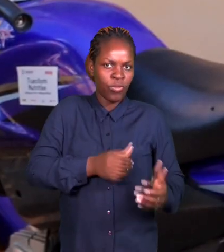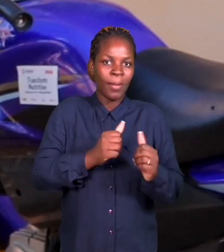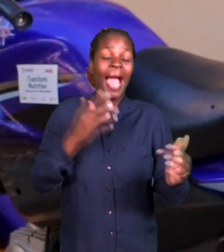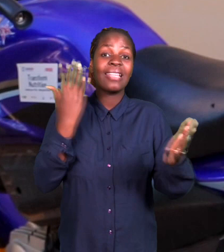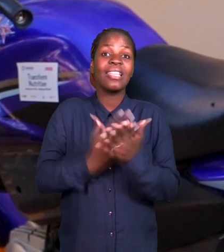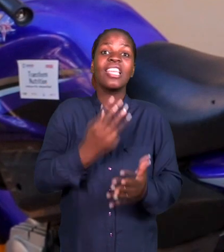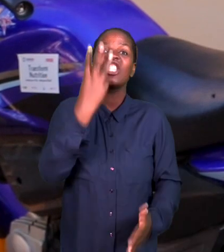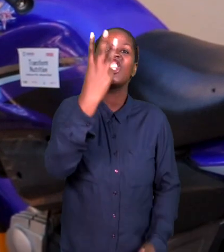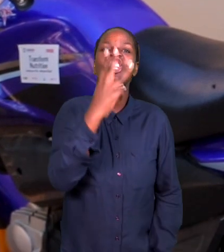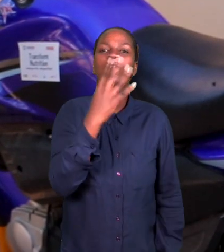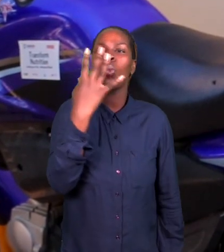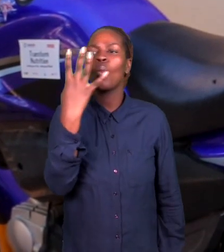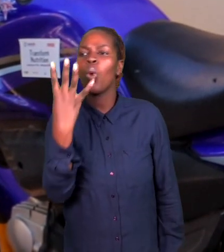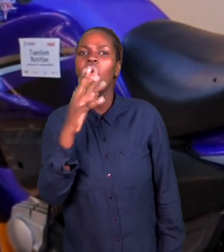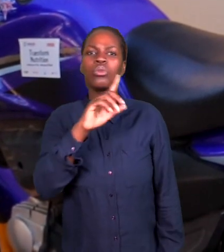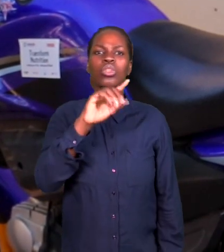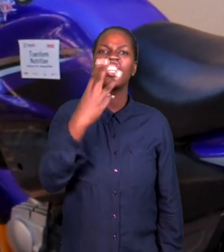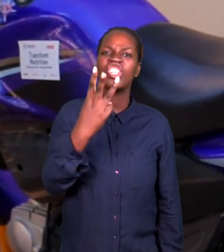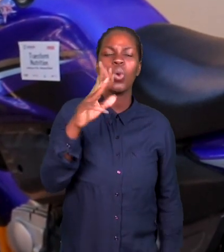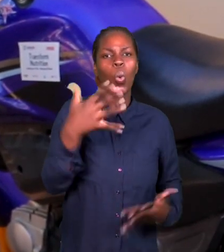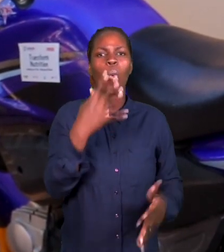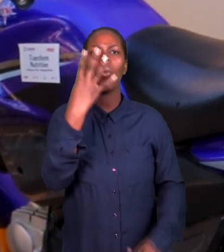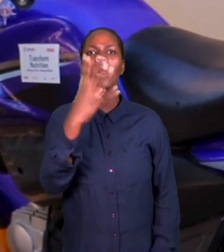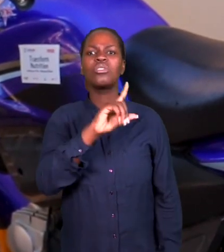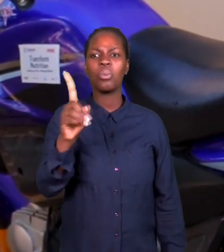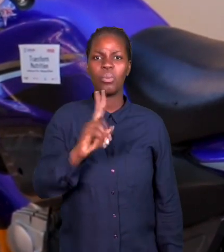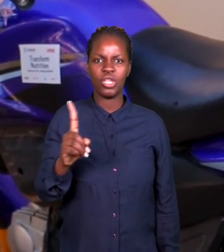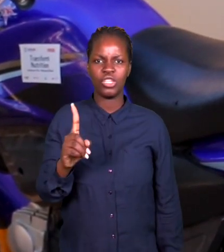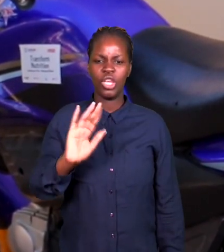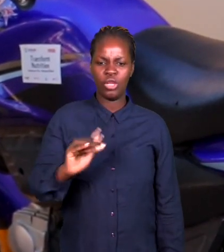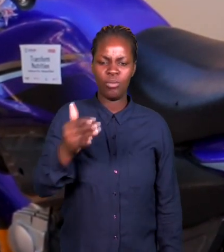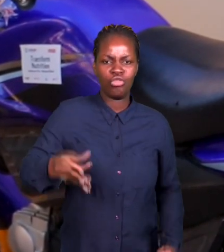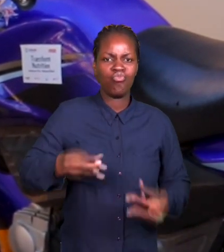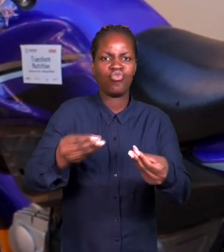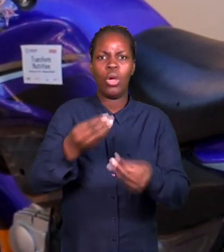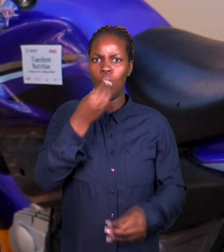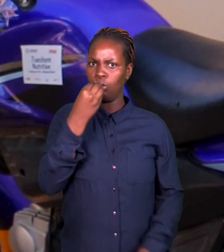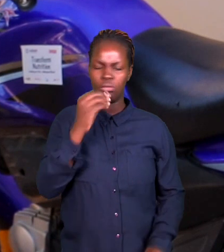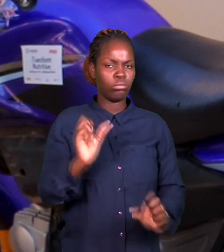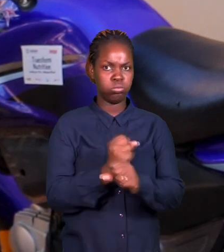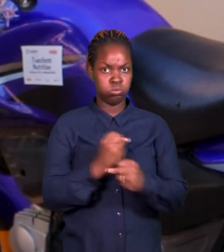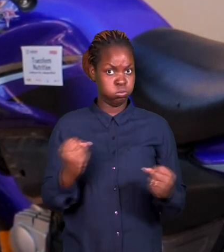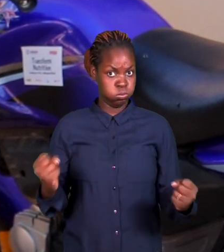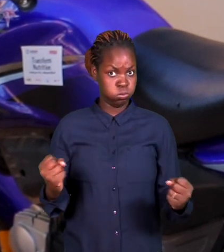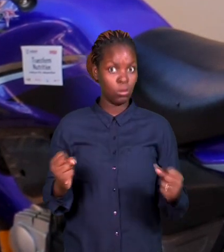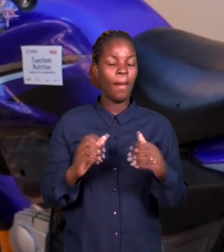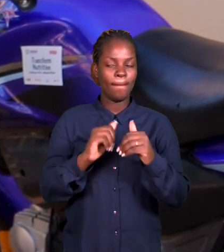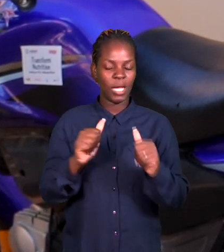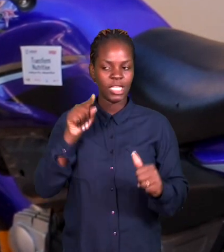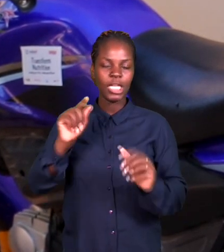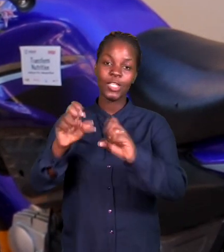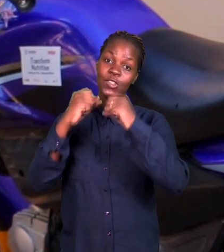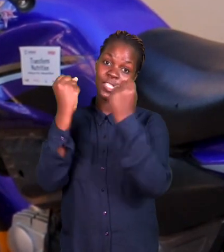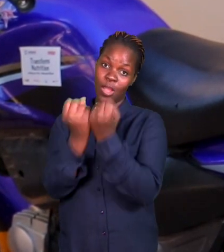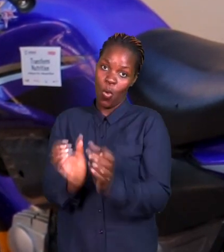criança até os 3, 4 meses, depois já começava a introduzir alguns outros alimentos extras. Então, nessas